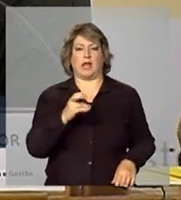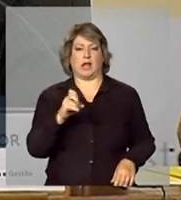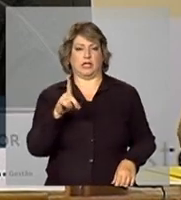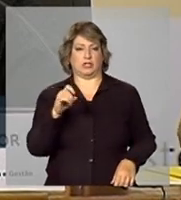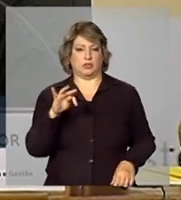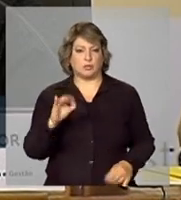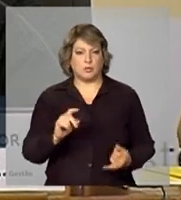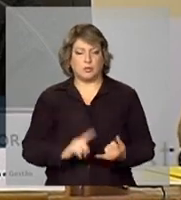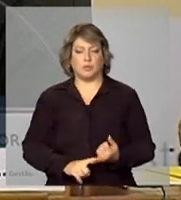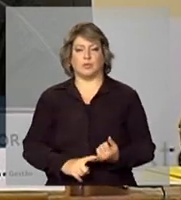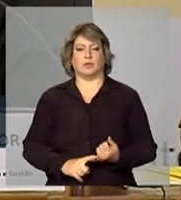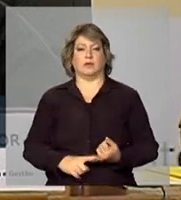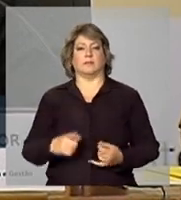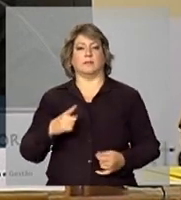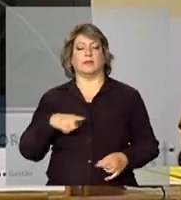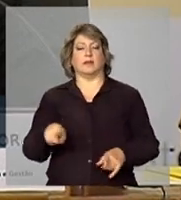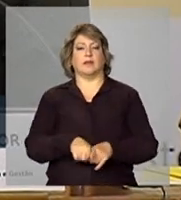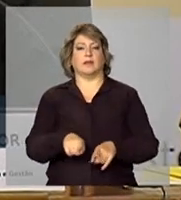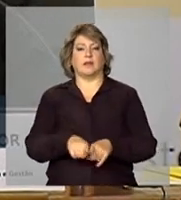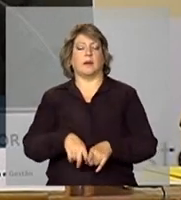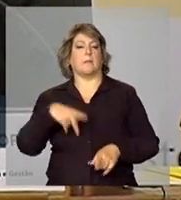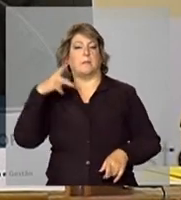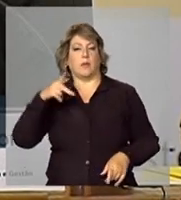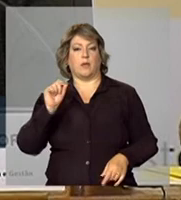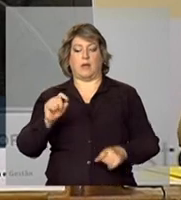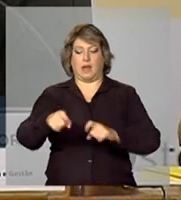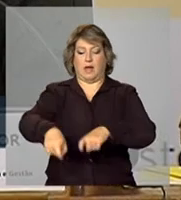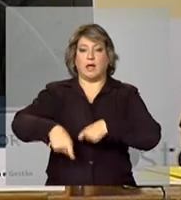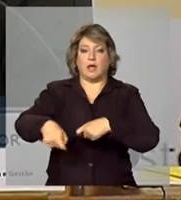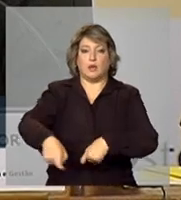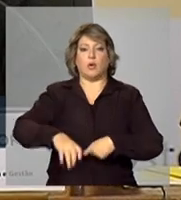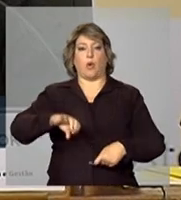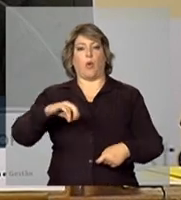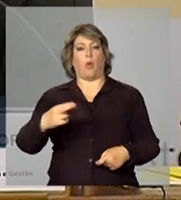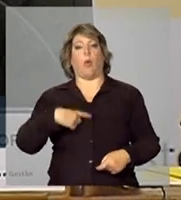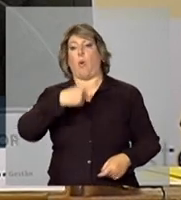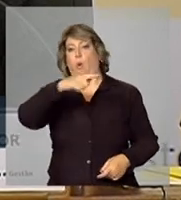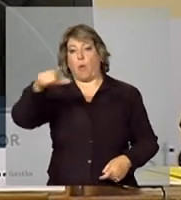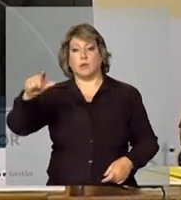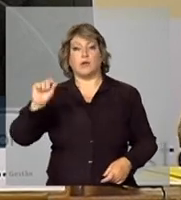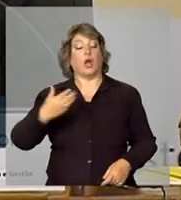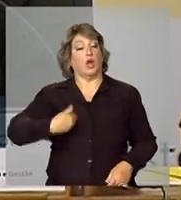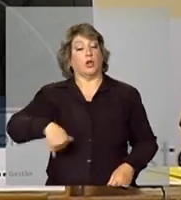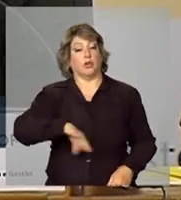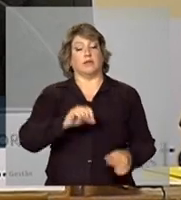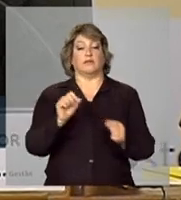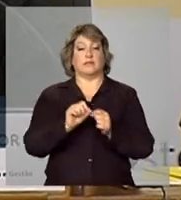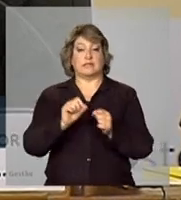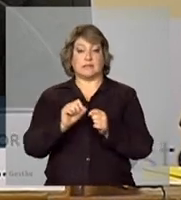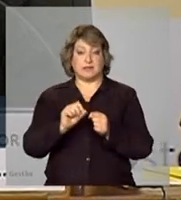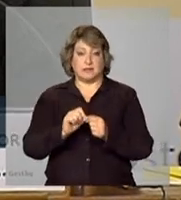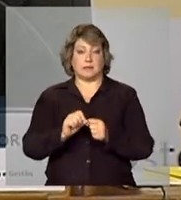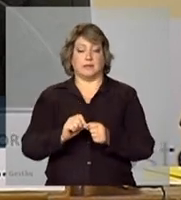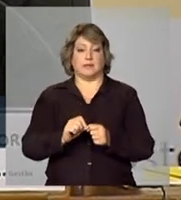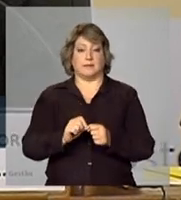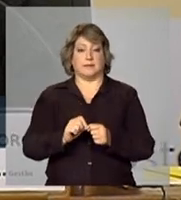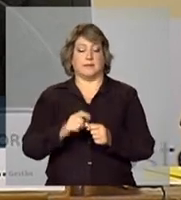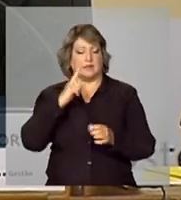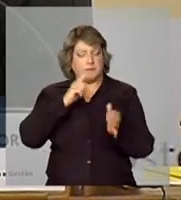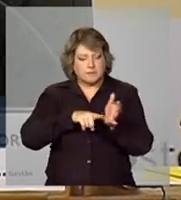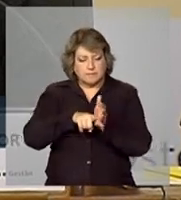na política crédito em geral né da Agricultura o mesmo das outras em que nós fizemos uma